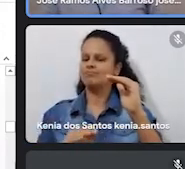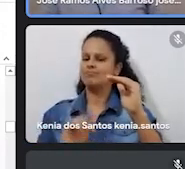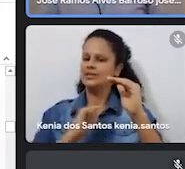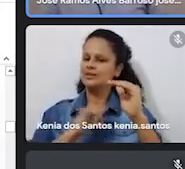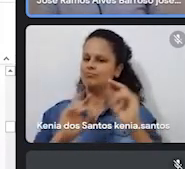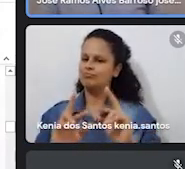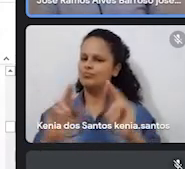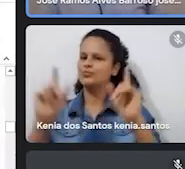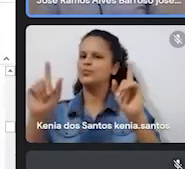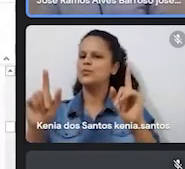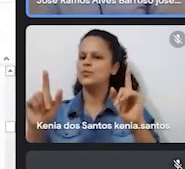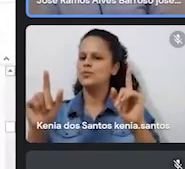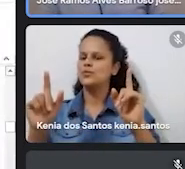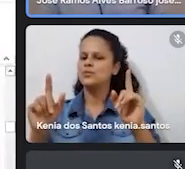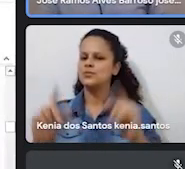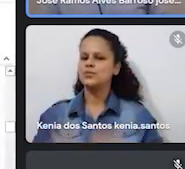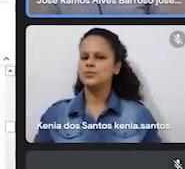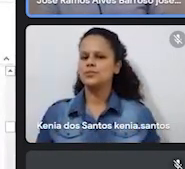em